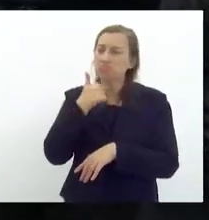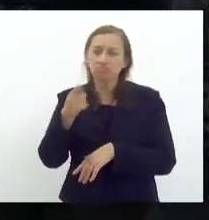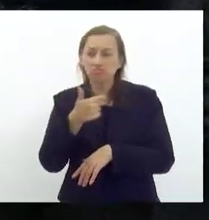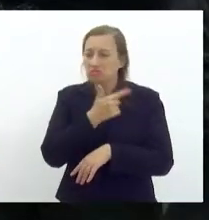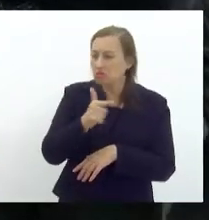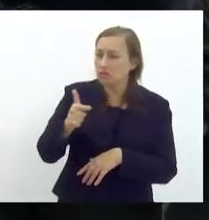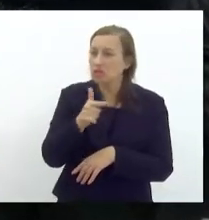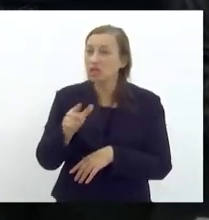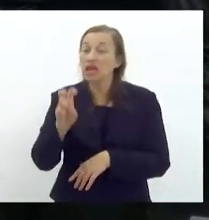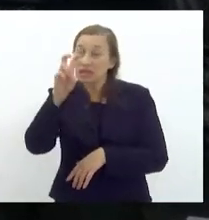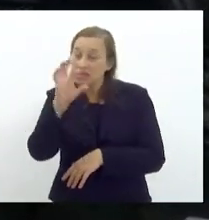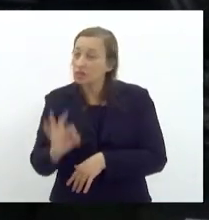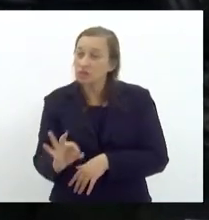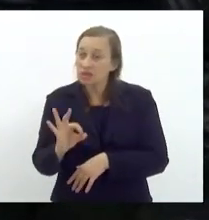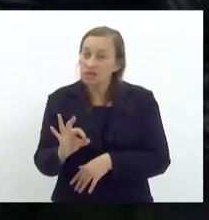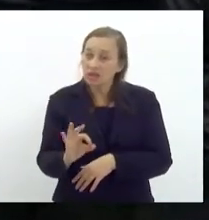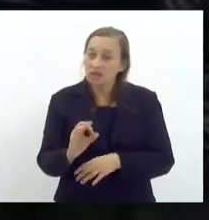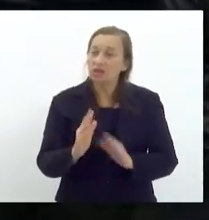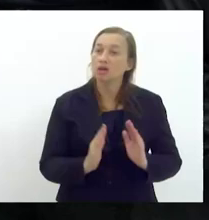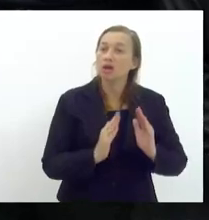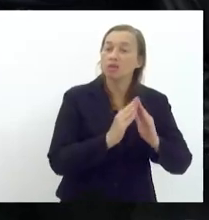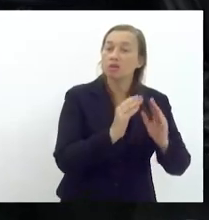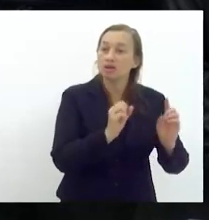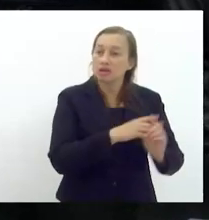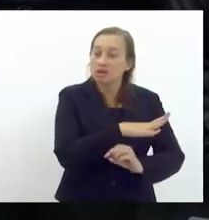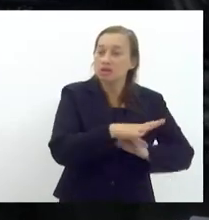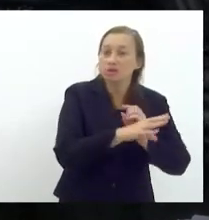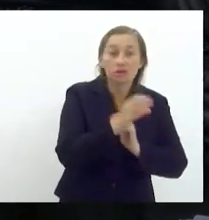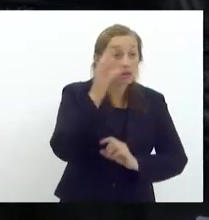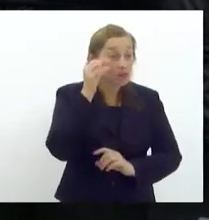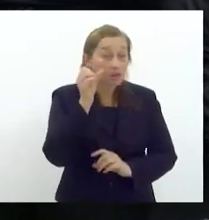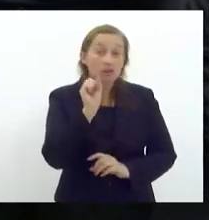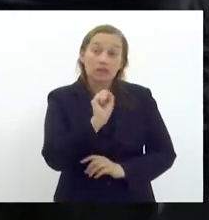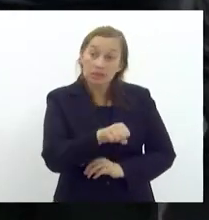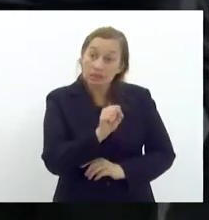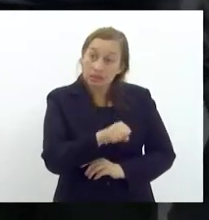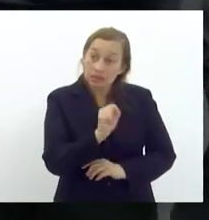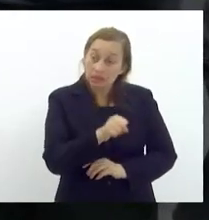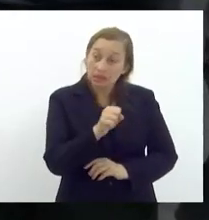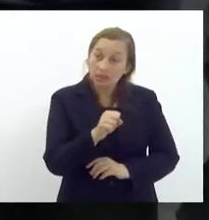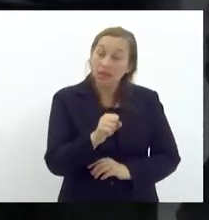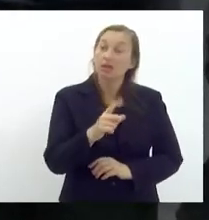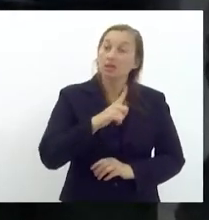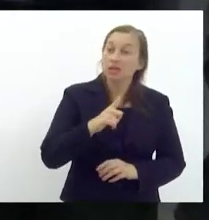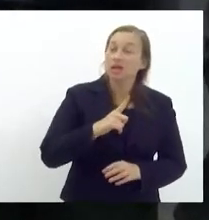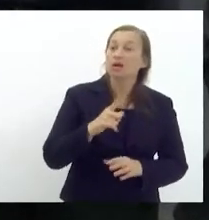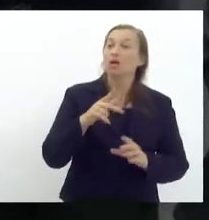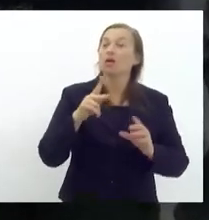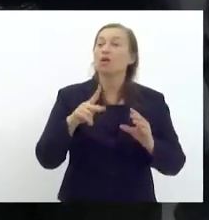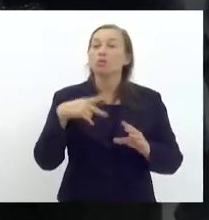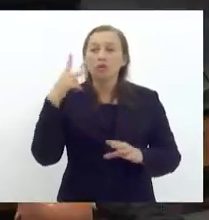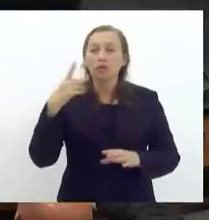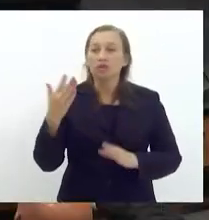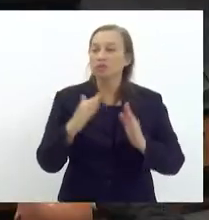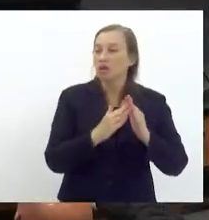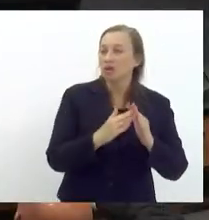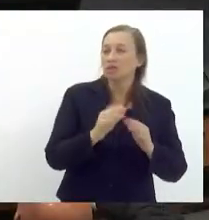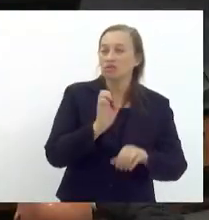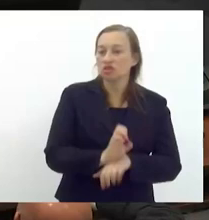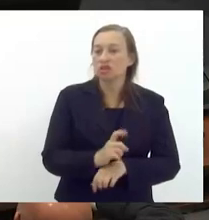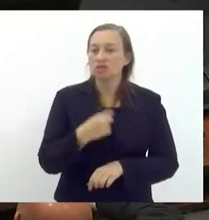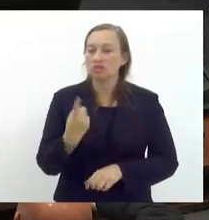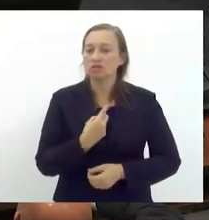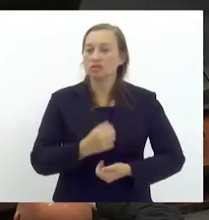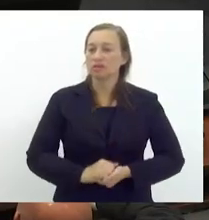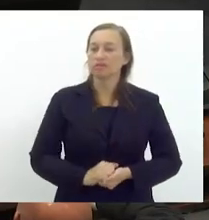é 5% para habitação no interesse social no estado do Rio de Janeiro sim para que a gente tenha política de moradia no nosso estado